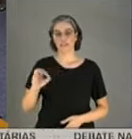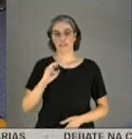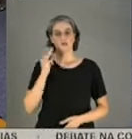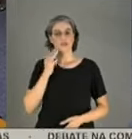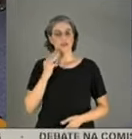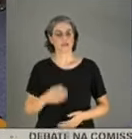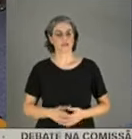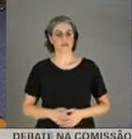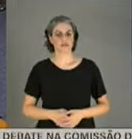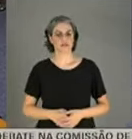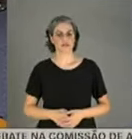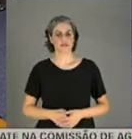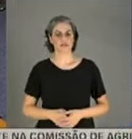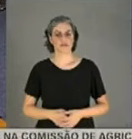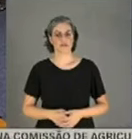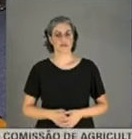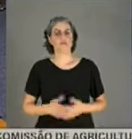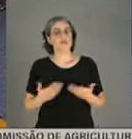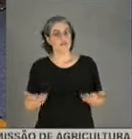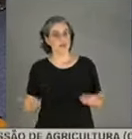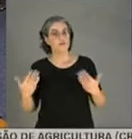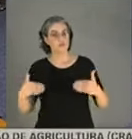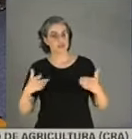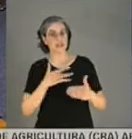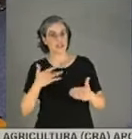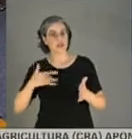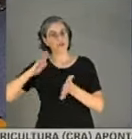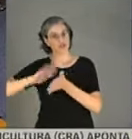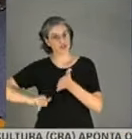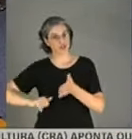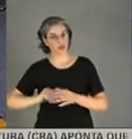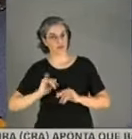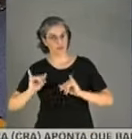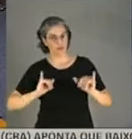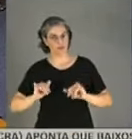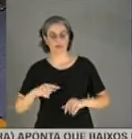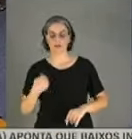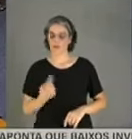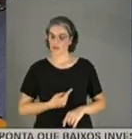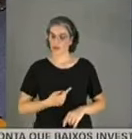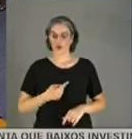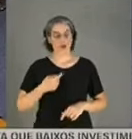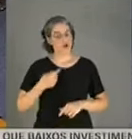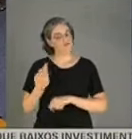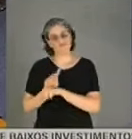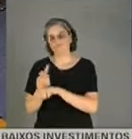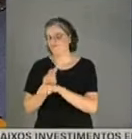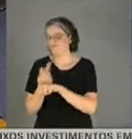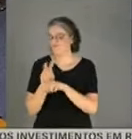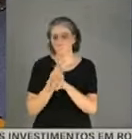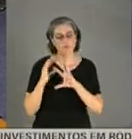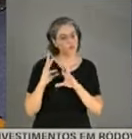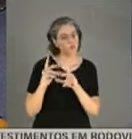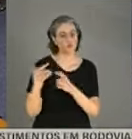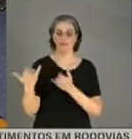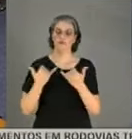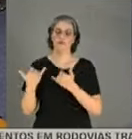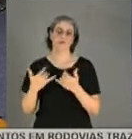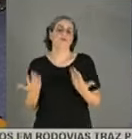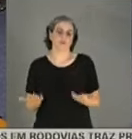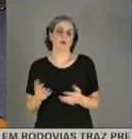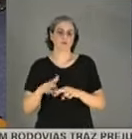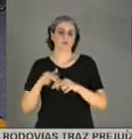Saúde, ao encaminhar o processo, omitiu essa informação. Mas como essa CPI busca de todas as formas as informações, senhor relator, conseguimos. Para